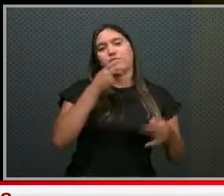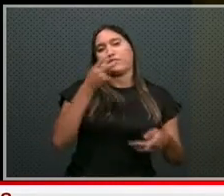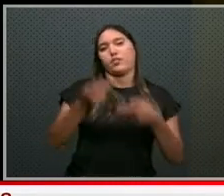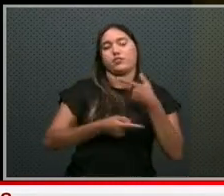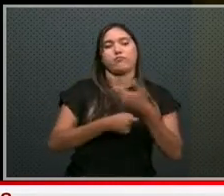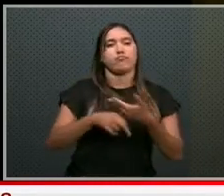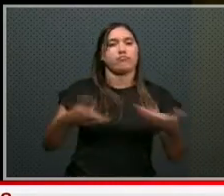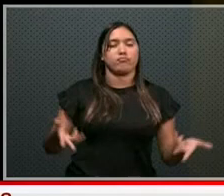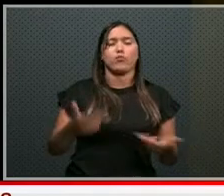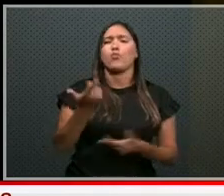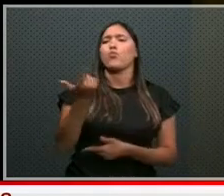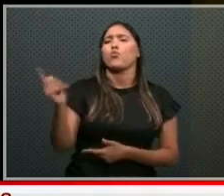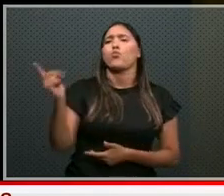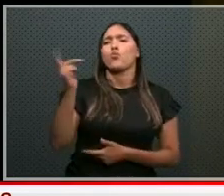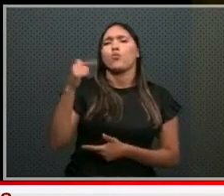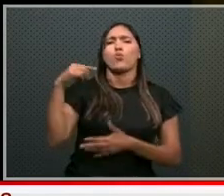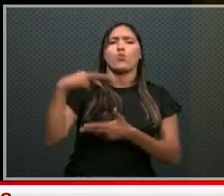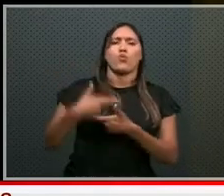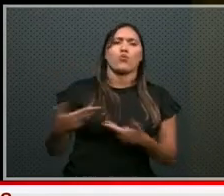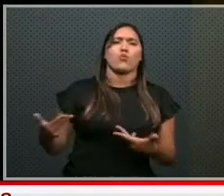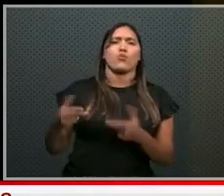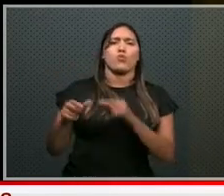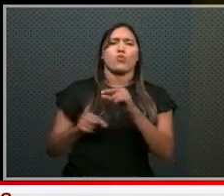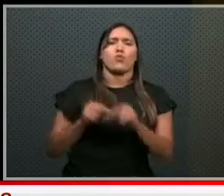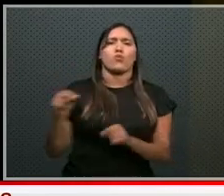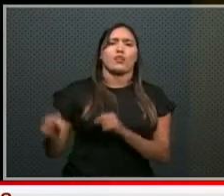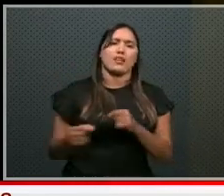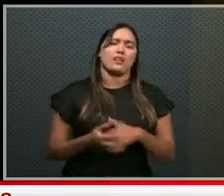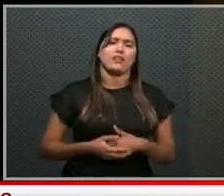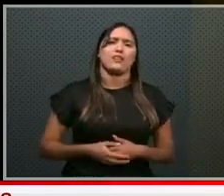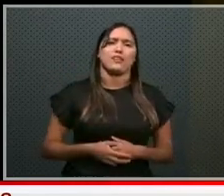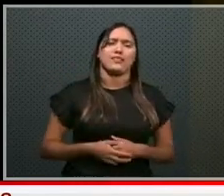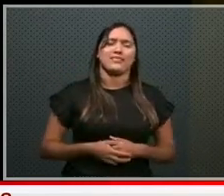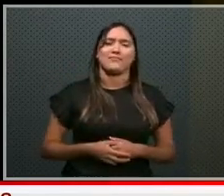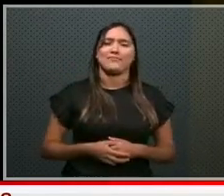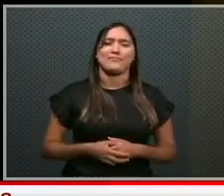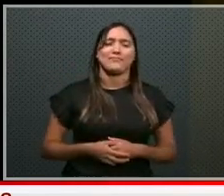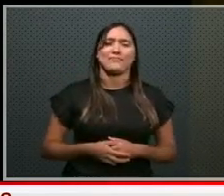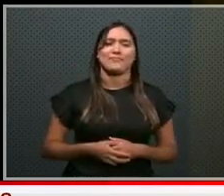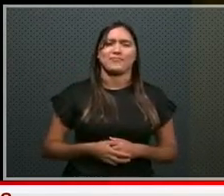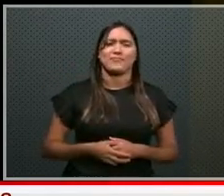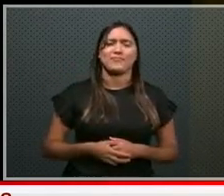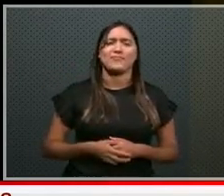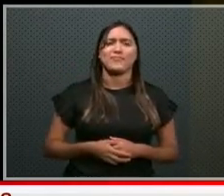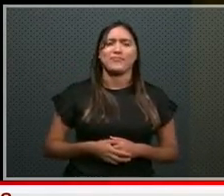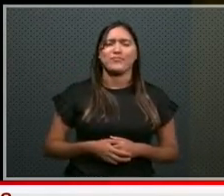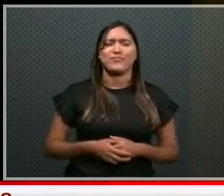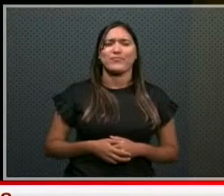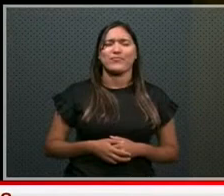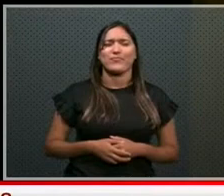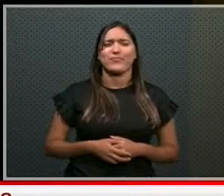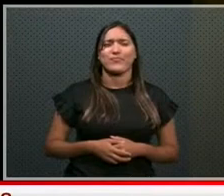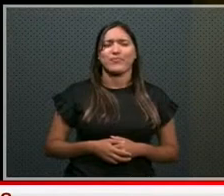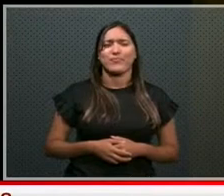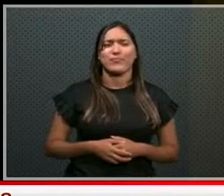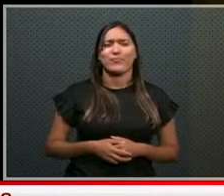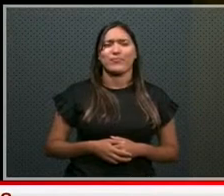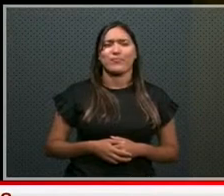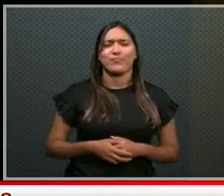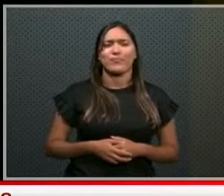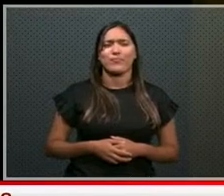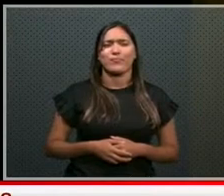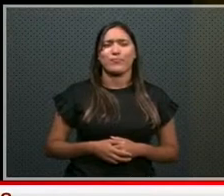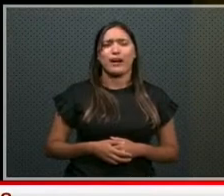outros outro item que eu quero falar é sobre o projeto de manejo né A árvore é igual nós